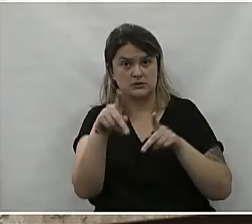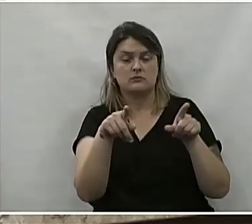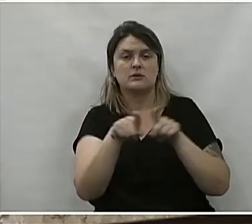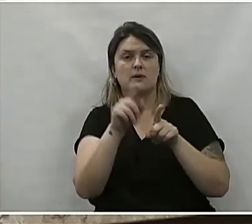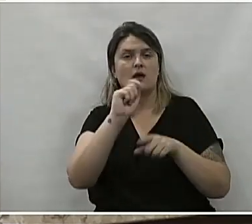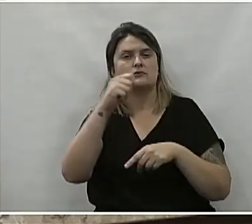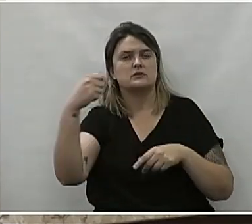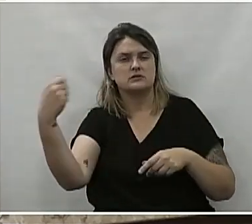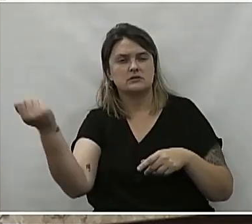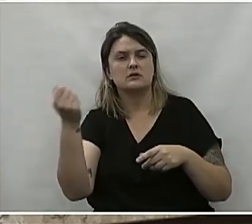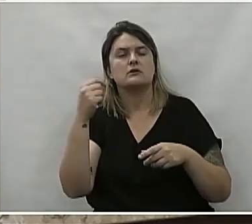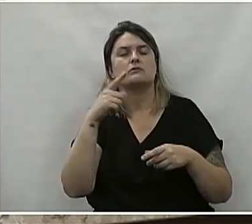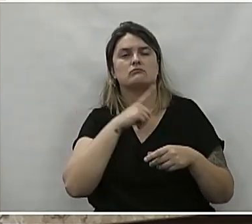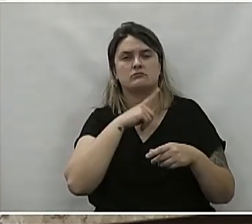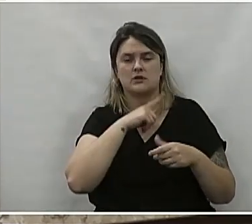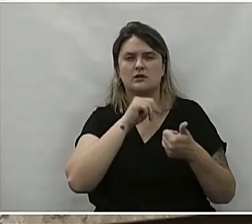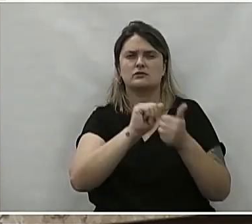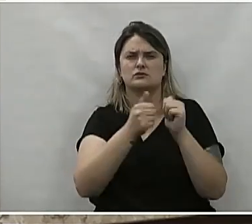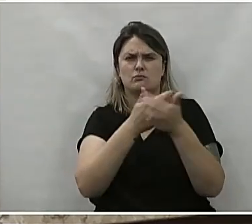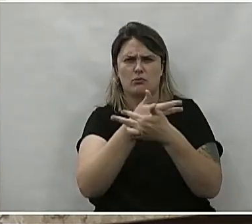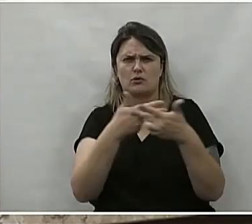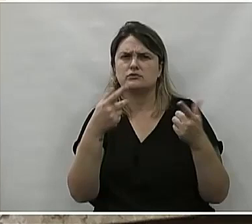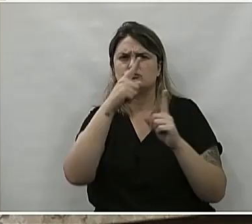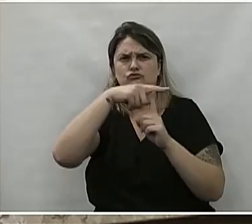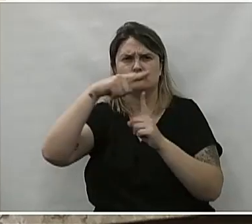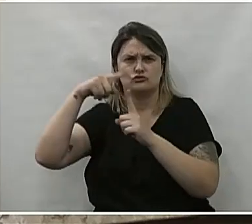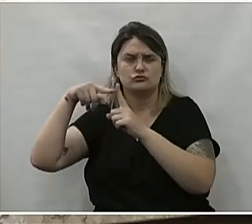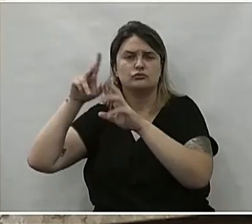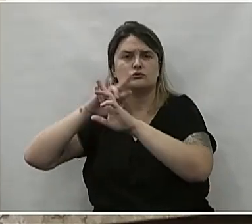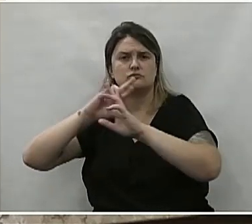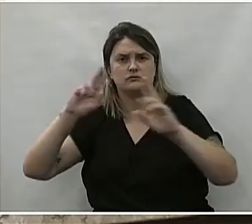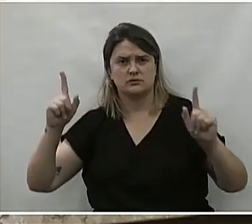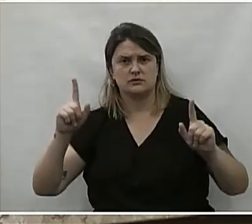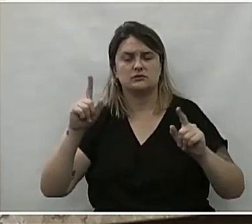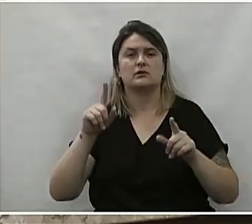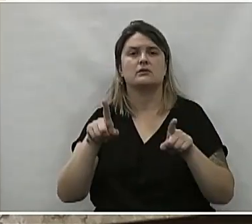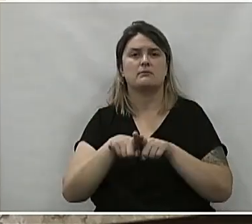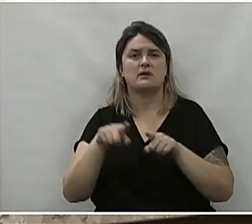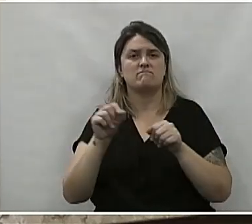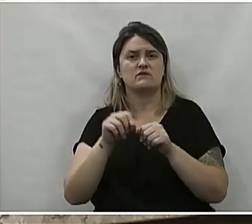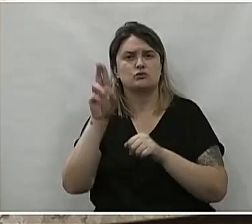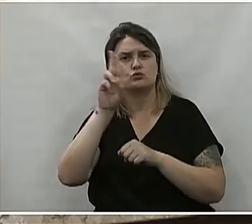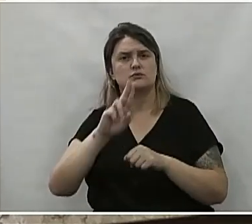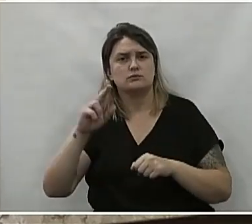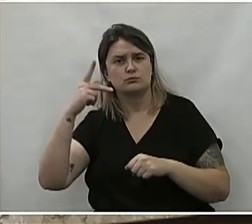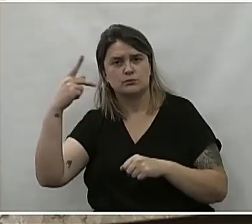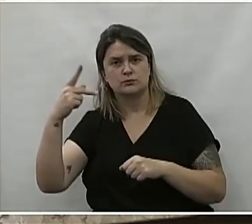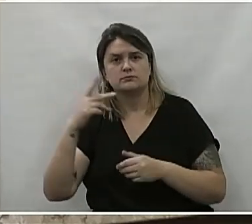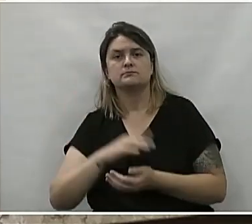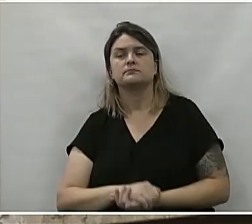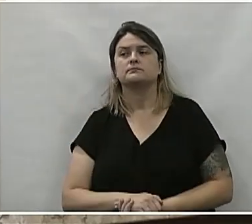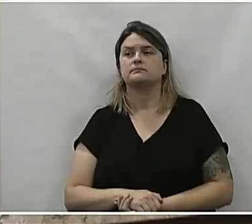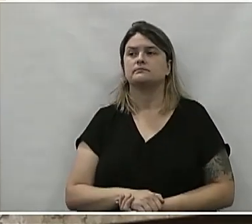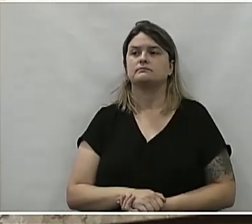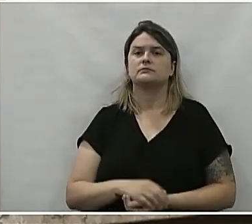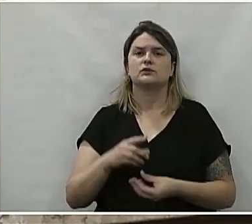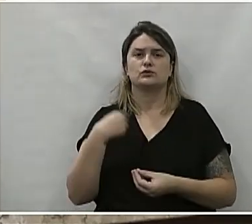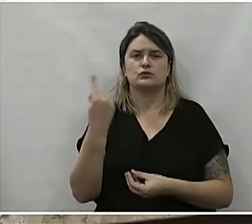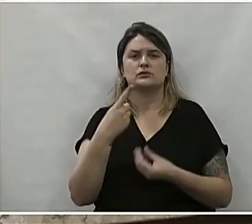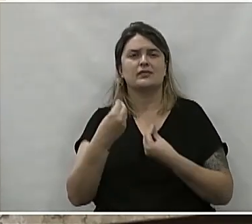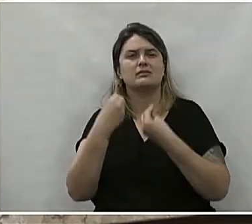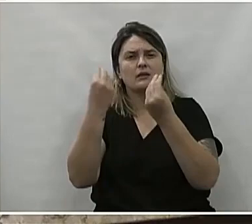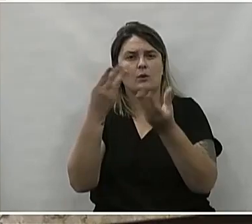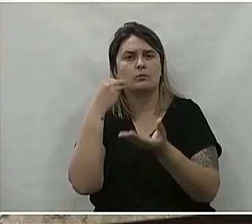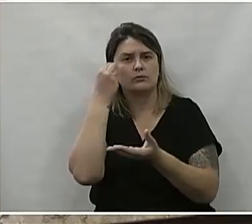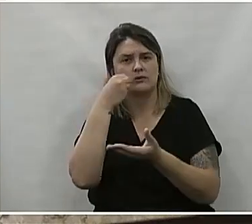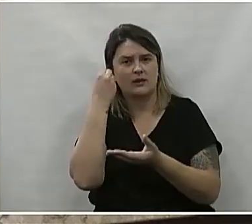associações Diversas associações Até Com utilidade Pública Enfim A gente estar Oportunizando